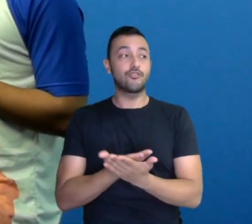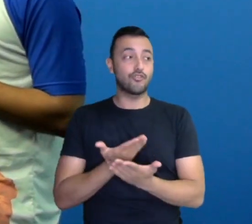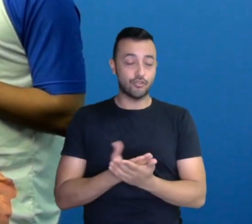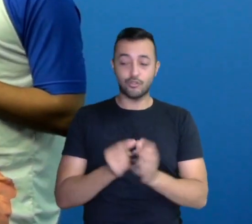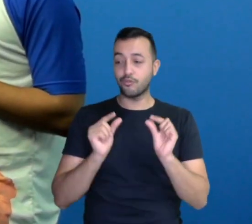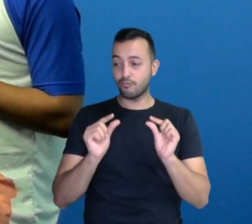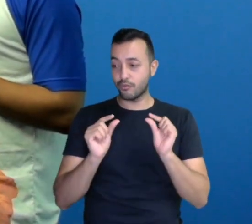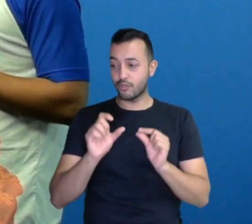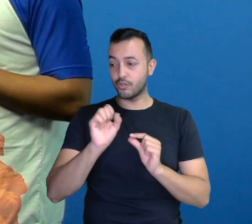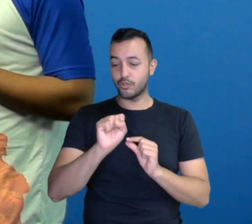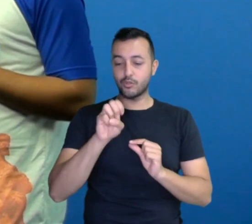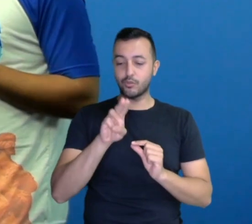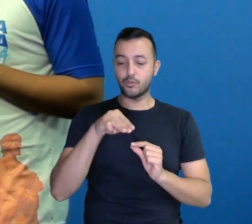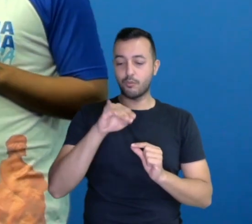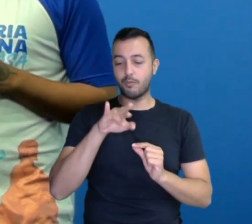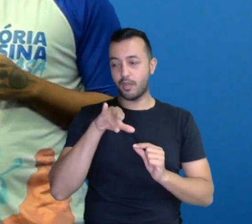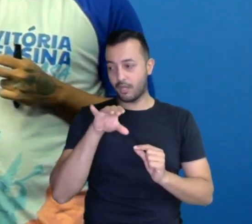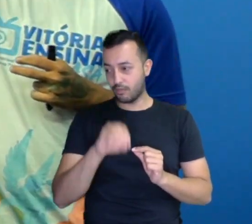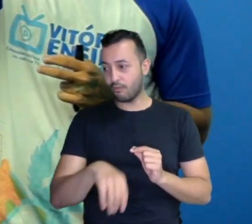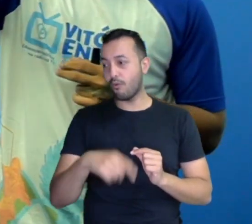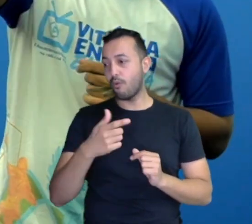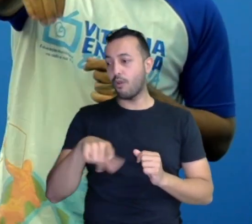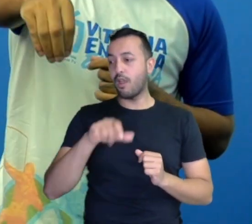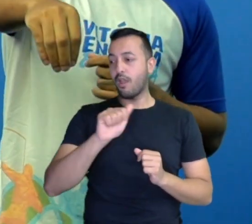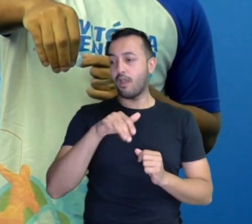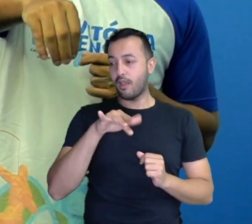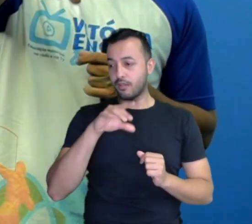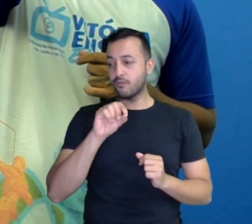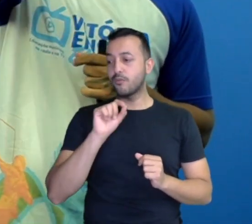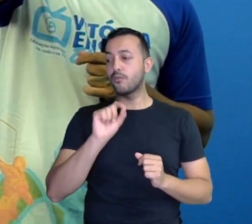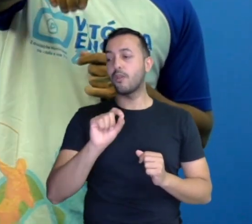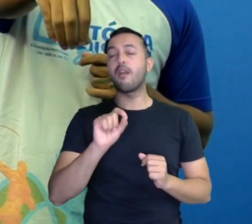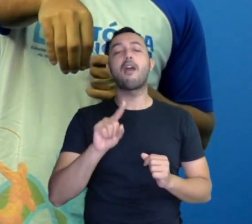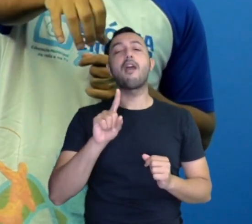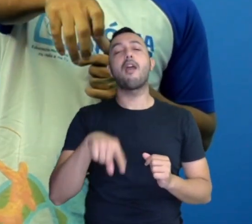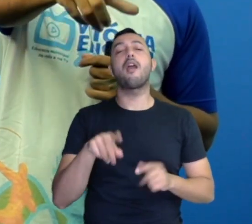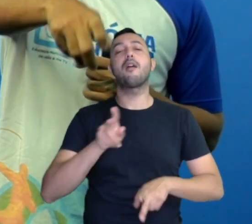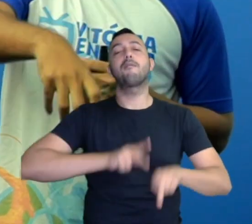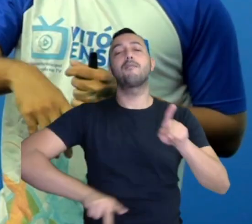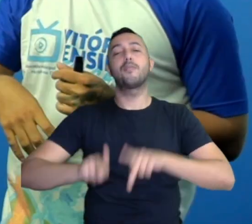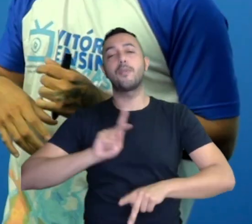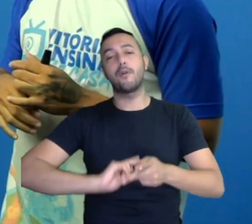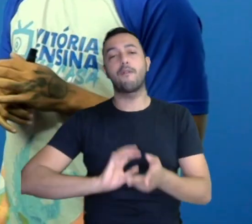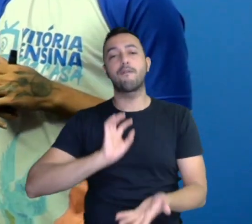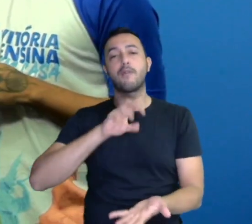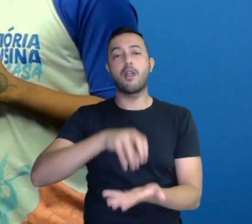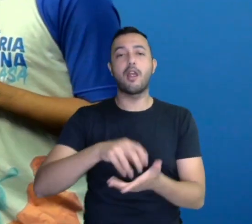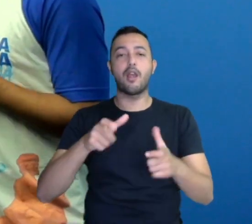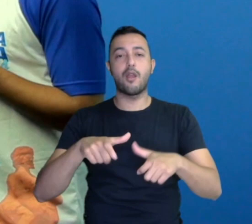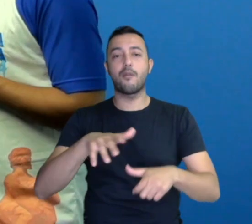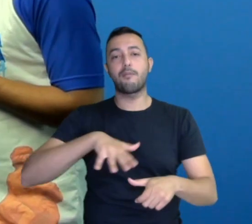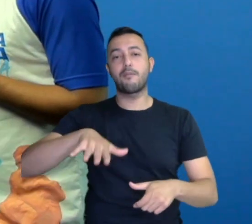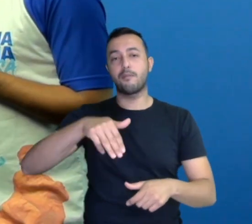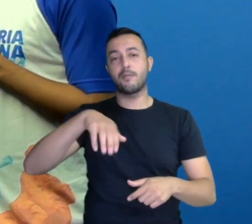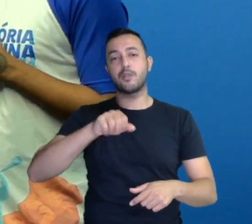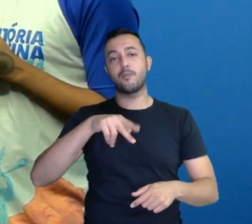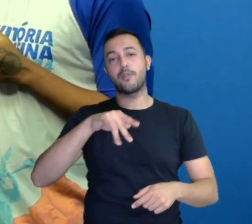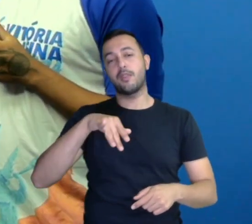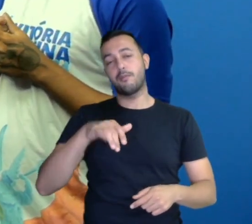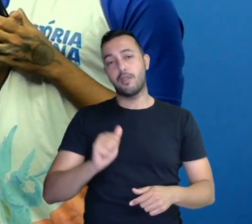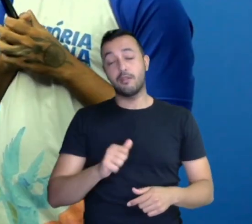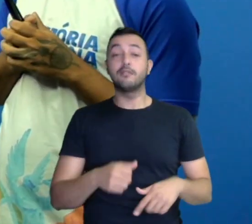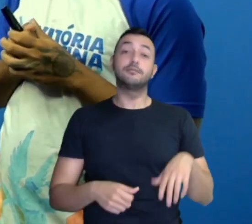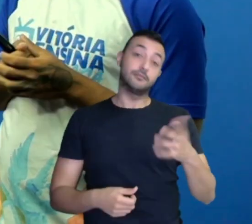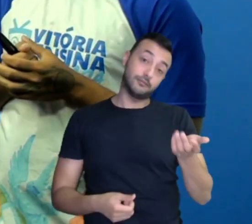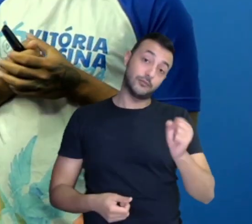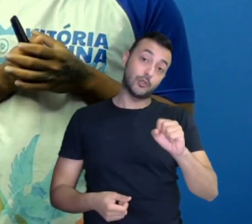sobre os sumérios e acádios, que eram povos que se estabeleceram aí na região da Mesopotâmia. Os sumérios, eles